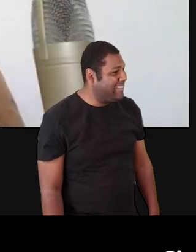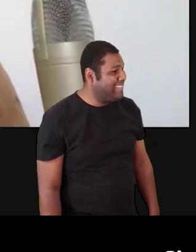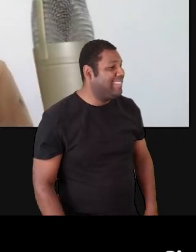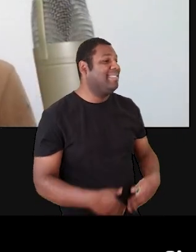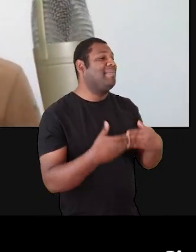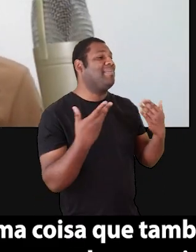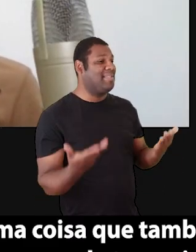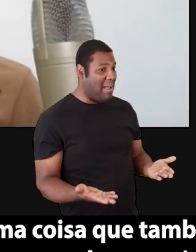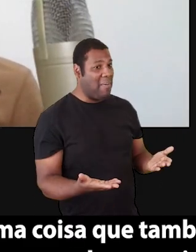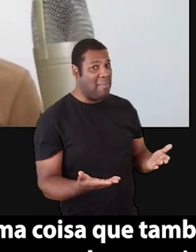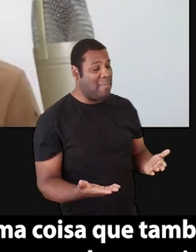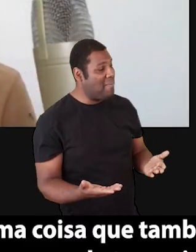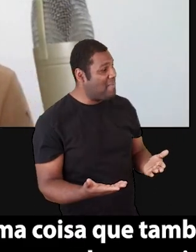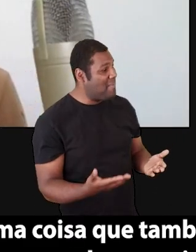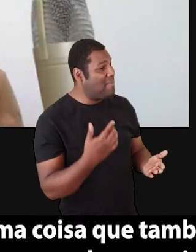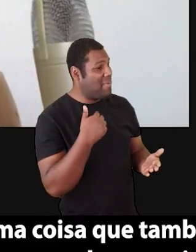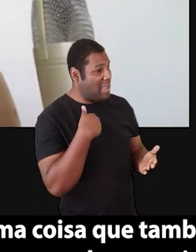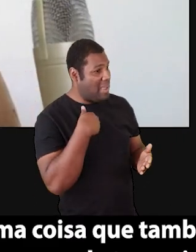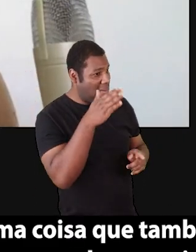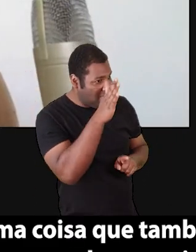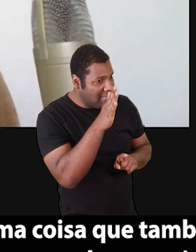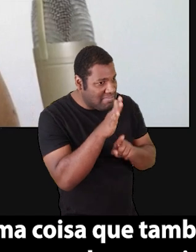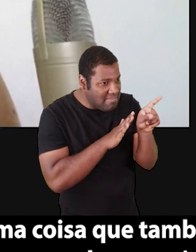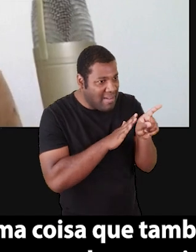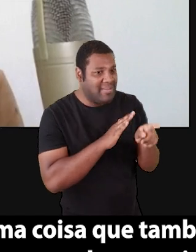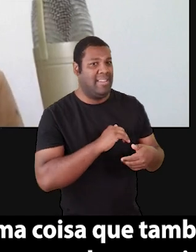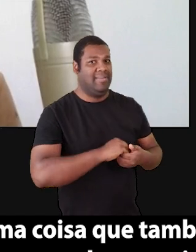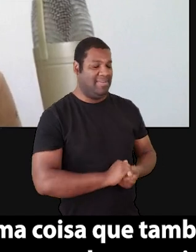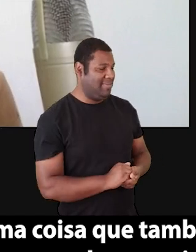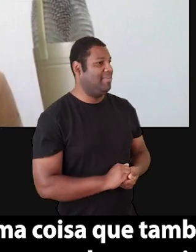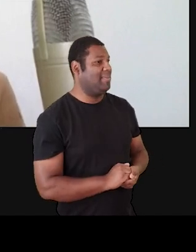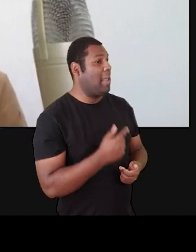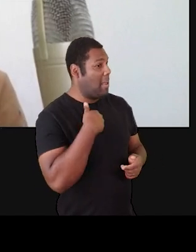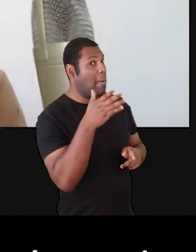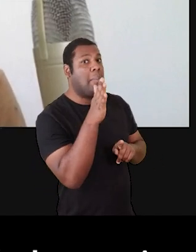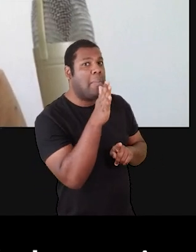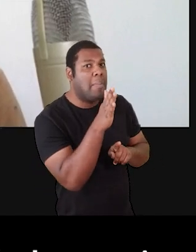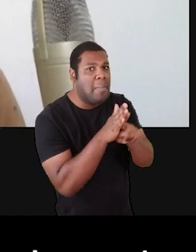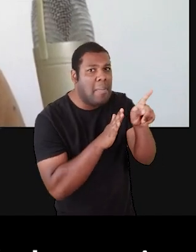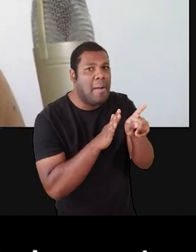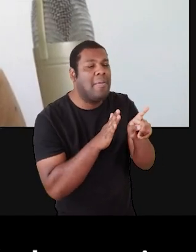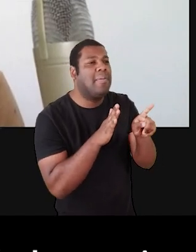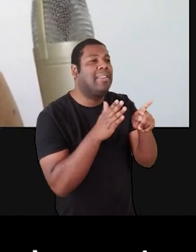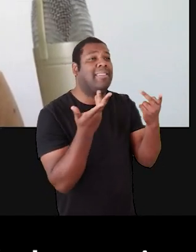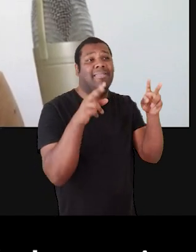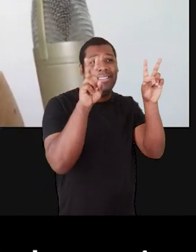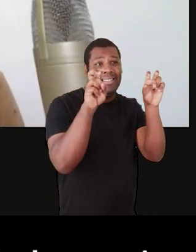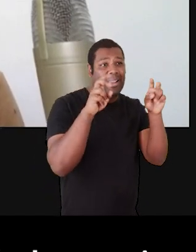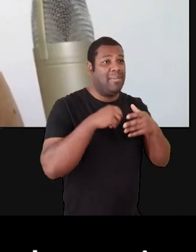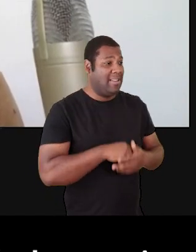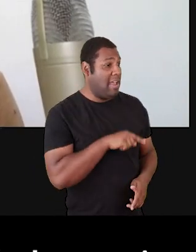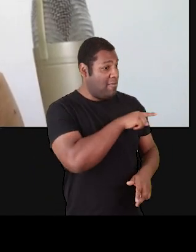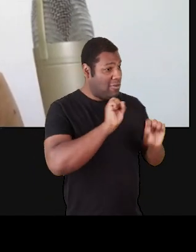Sivuca, Uma coisa que também que eu não queria deixar de trocar ideia contigo é sobre a turnê